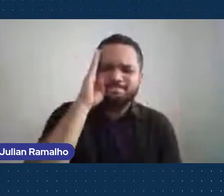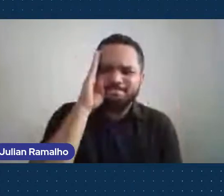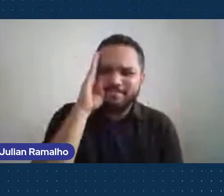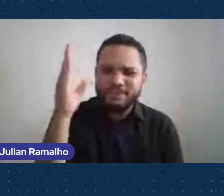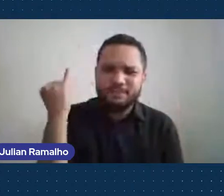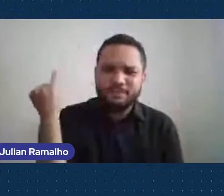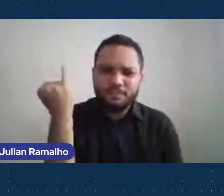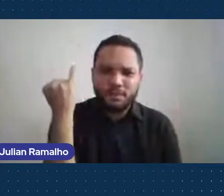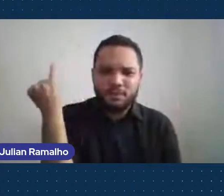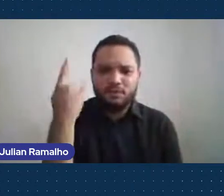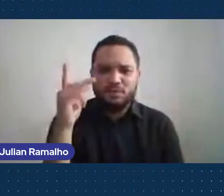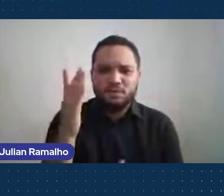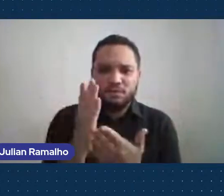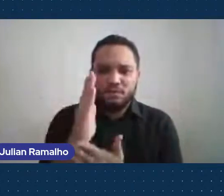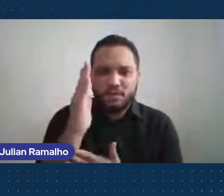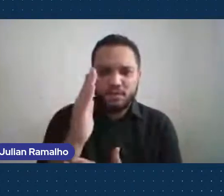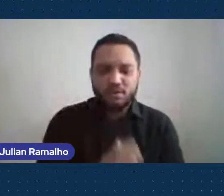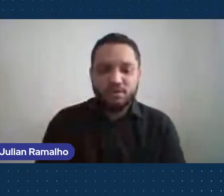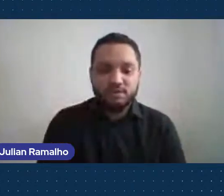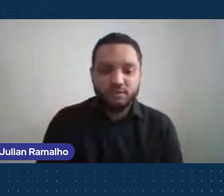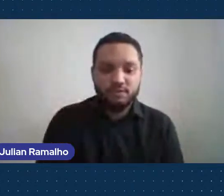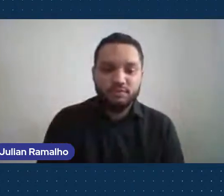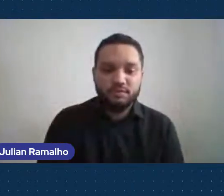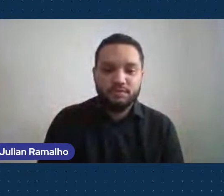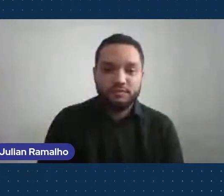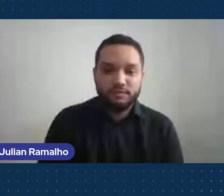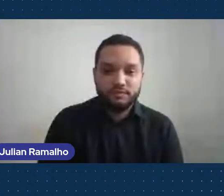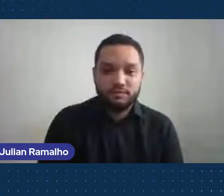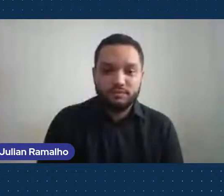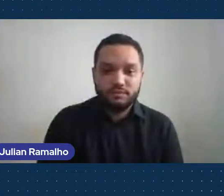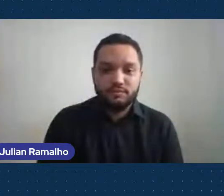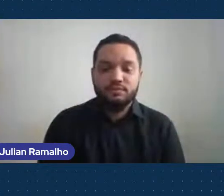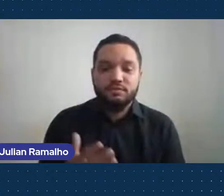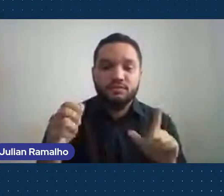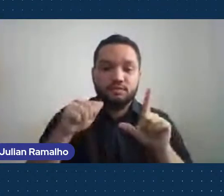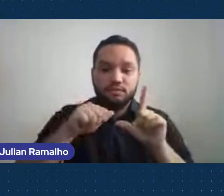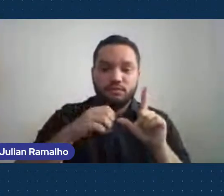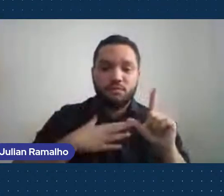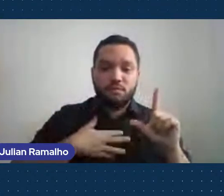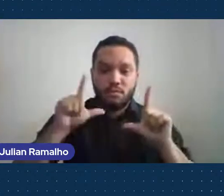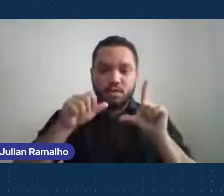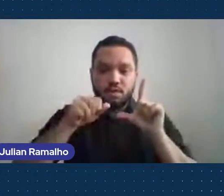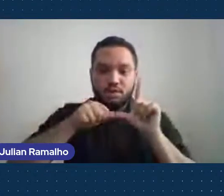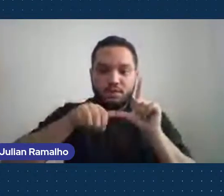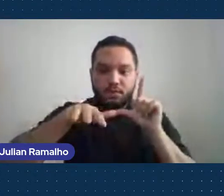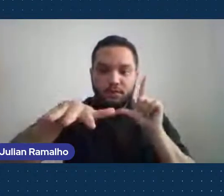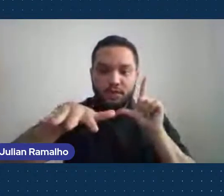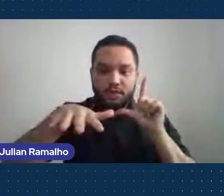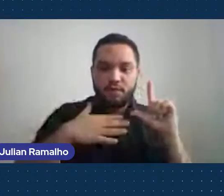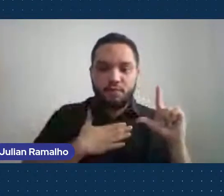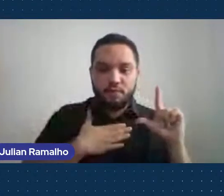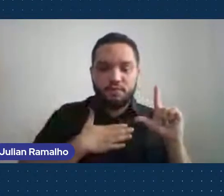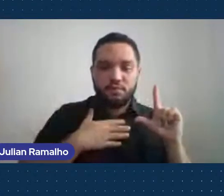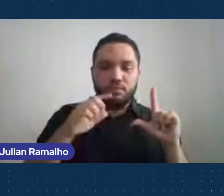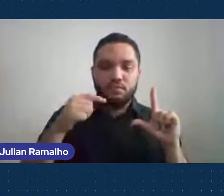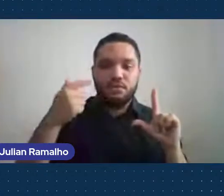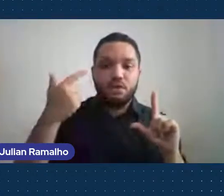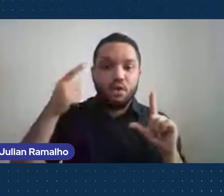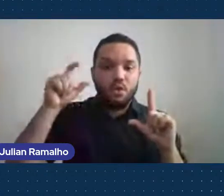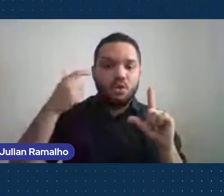na sua seleção, tá bom? Então, eu vou aqui projetar uma tela e depois eu vou projetar uma outra